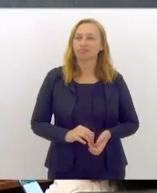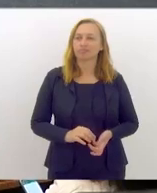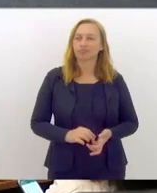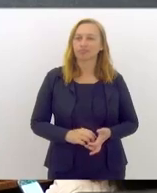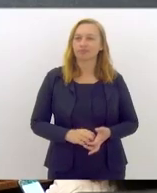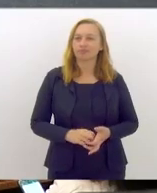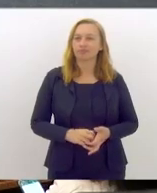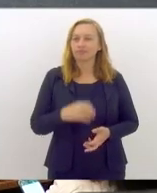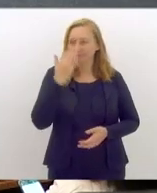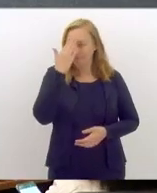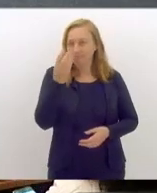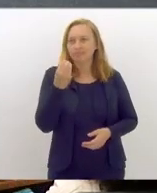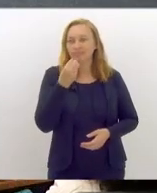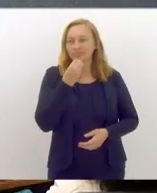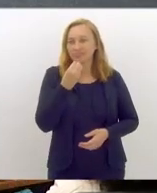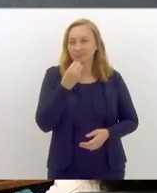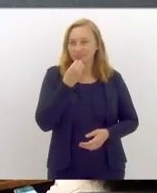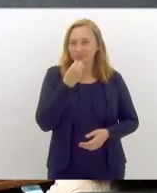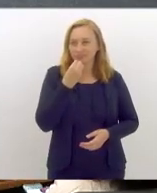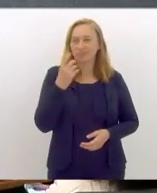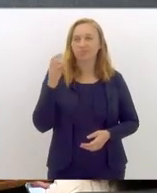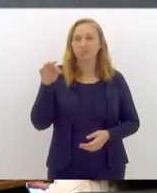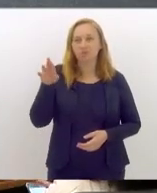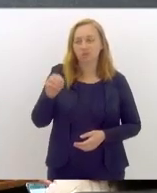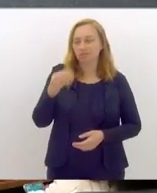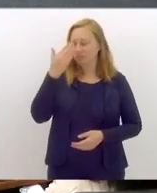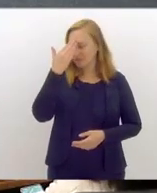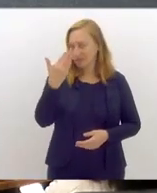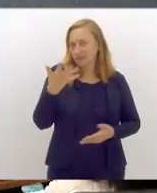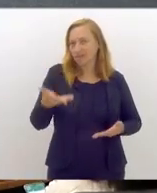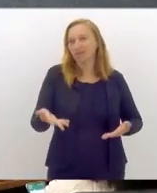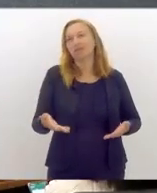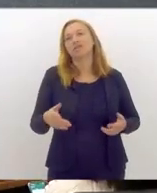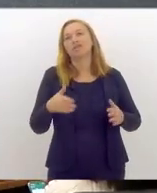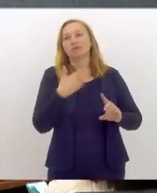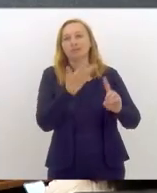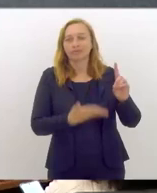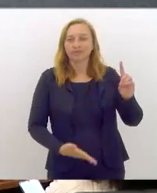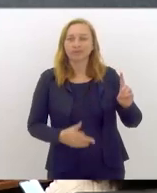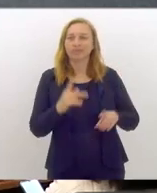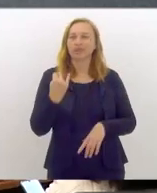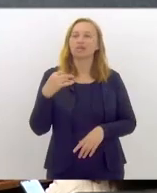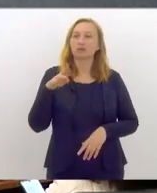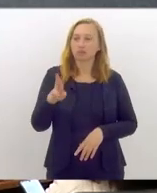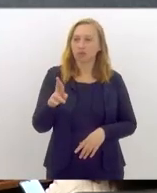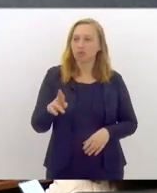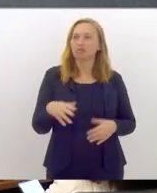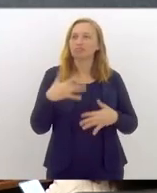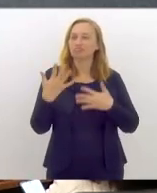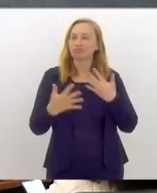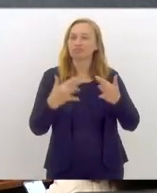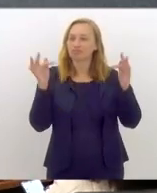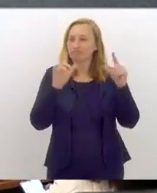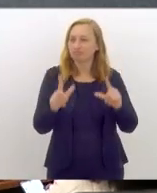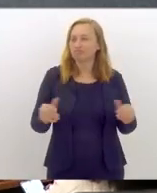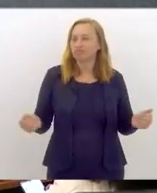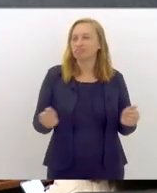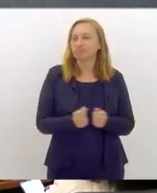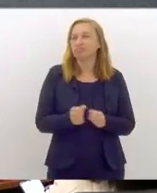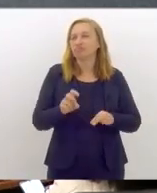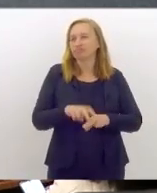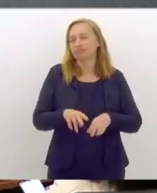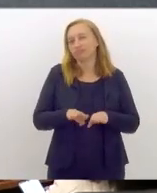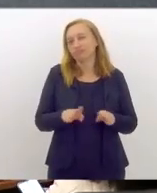agradecer a oportunidade o Gustavo Obrigado aí por estar homenageando o Heitor e muito feliz de estar na mesa com essas pessoas